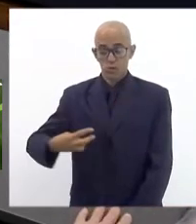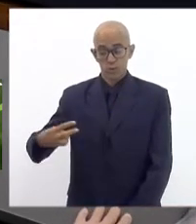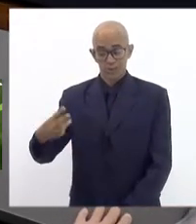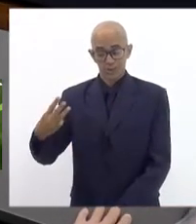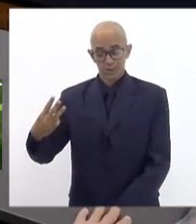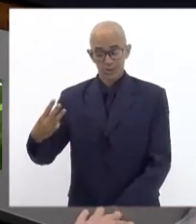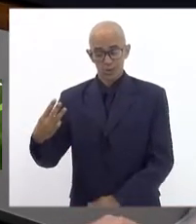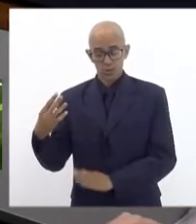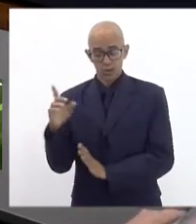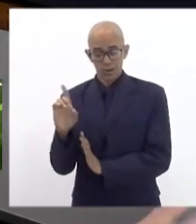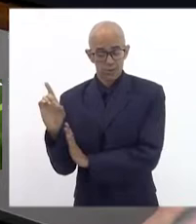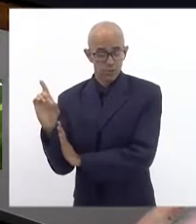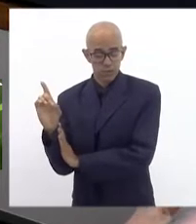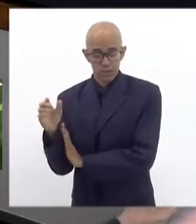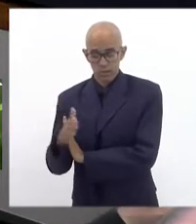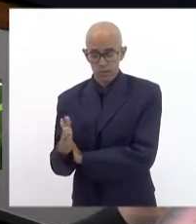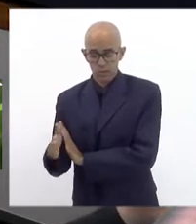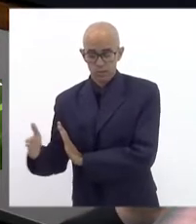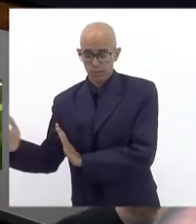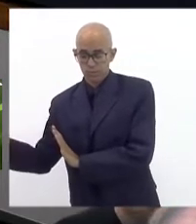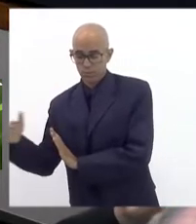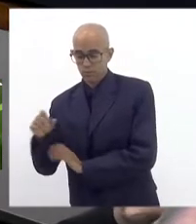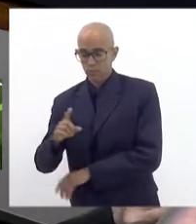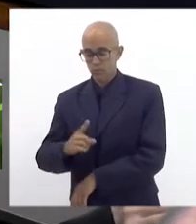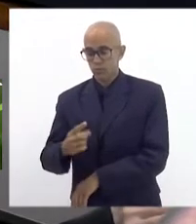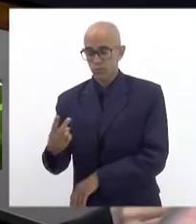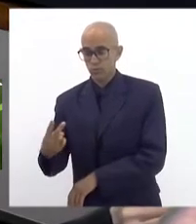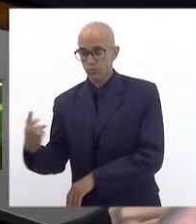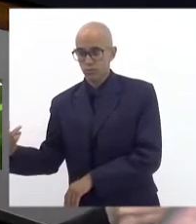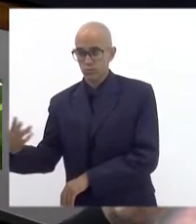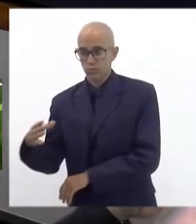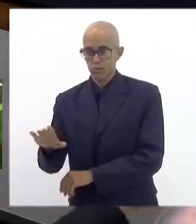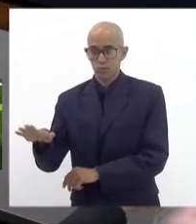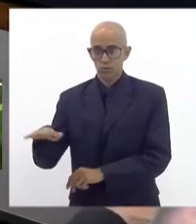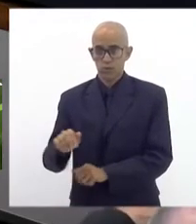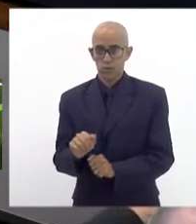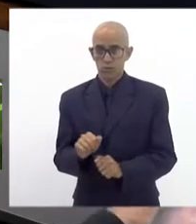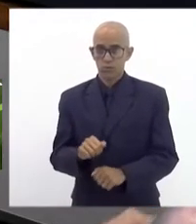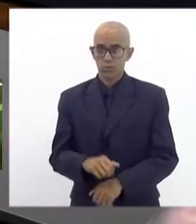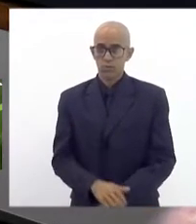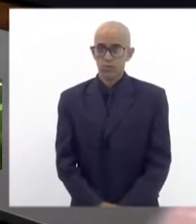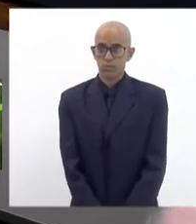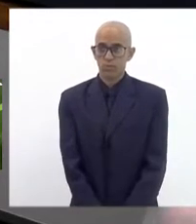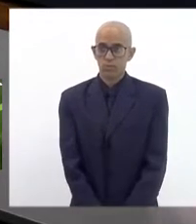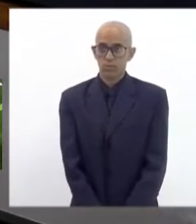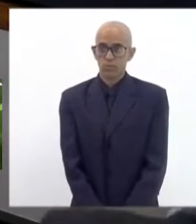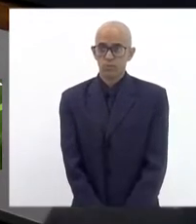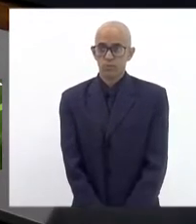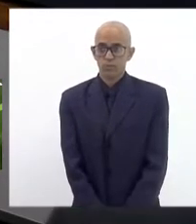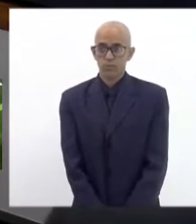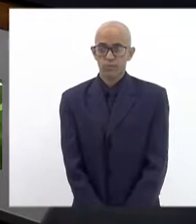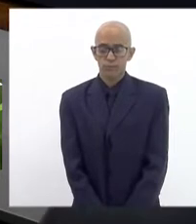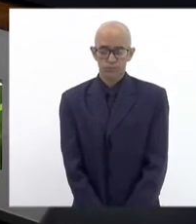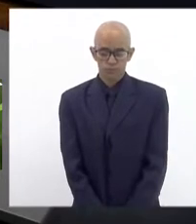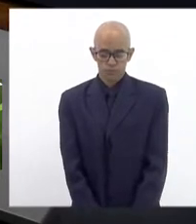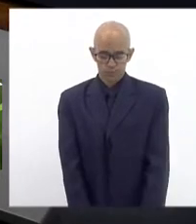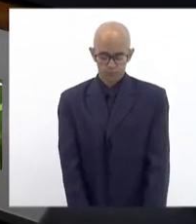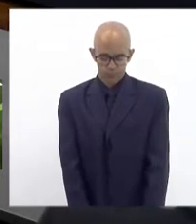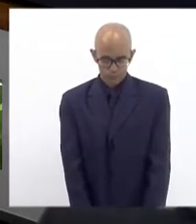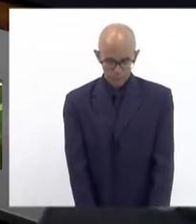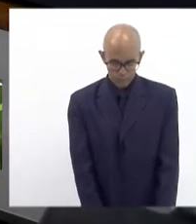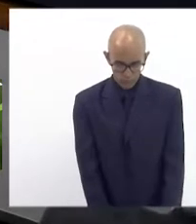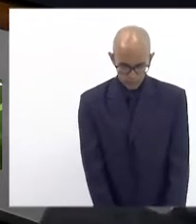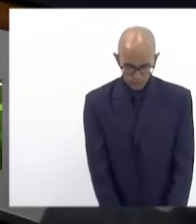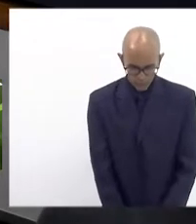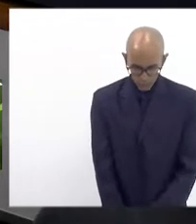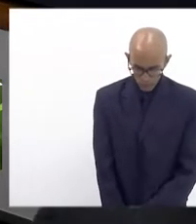clicou, acho. 3 à direita, ele está clicado no modo de edição. Lá embaixo, talvez. É